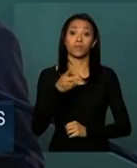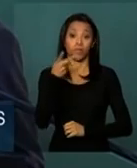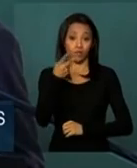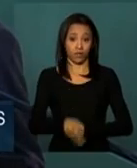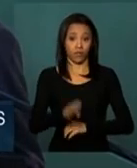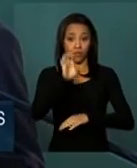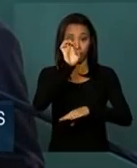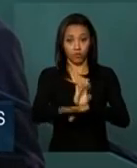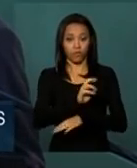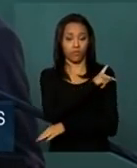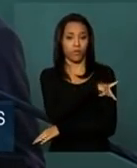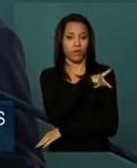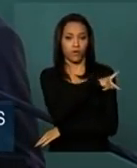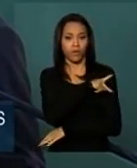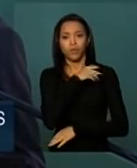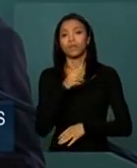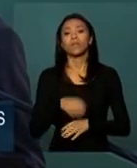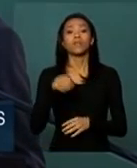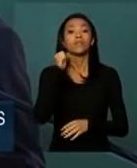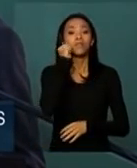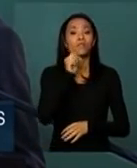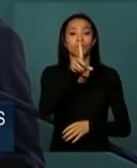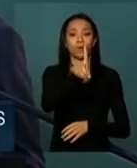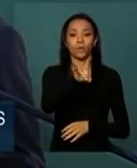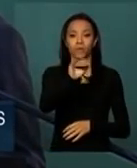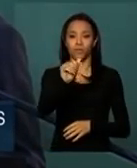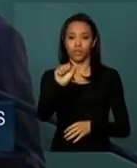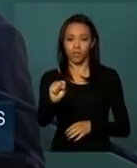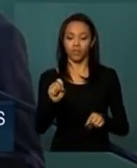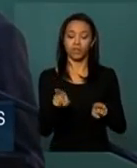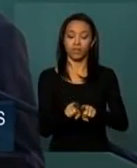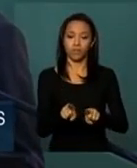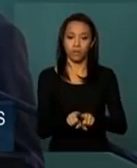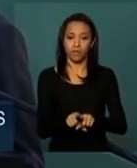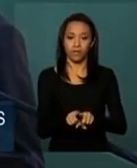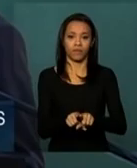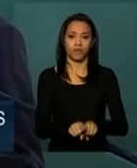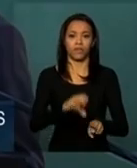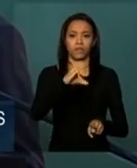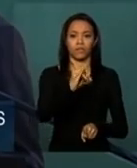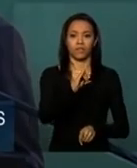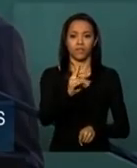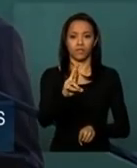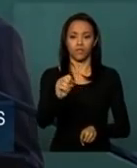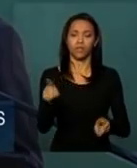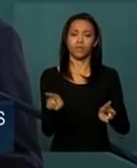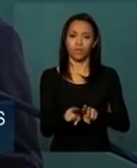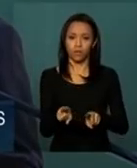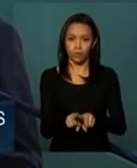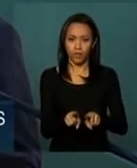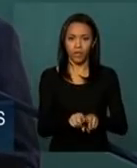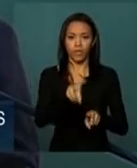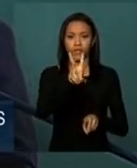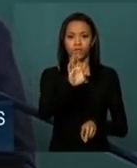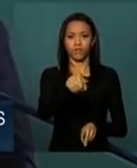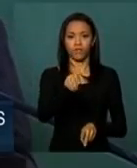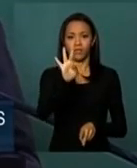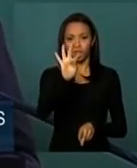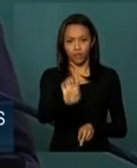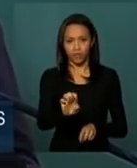Piauí, aqui o senador Wellington Dias, senador Ciro Nogueira, senador João Vicente